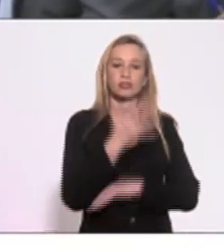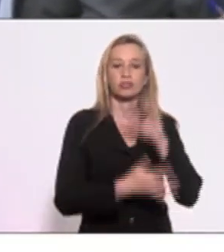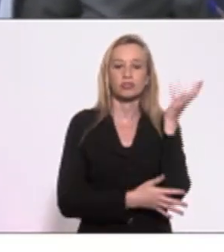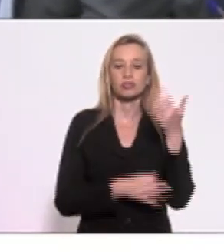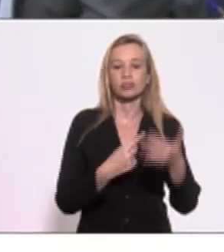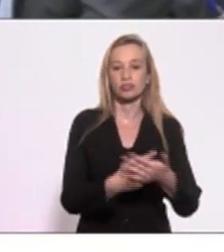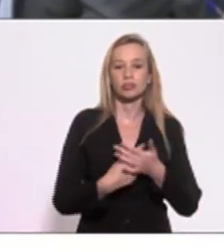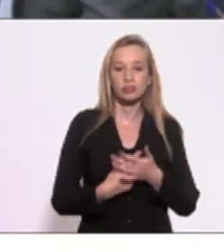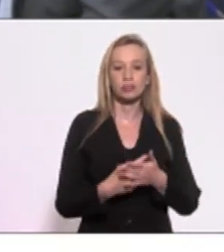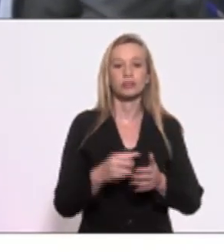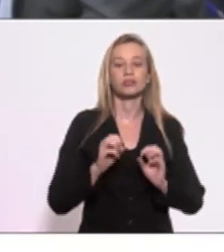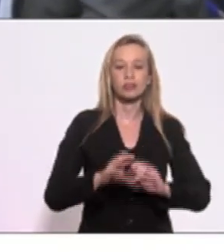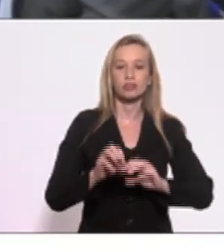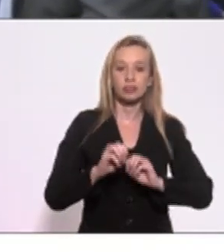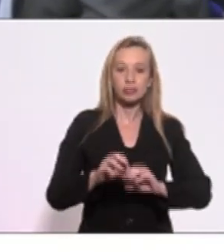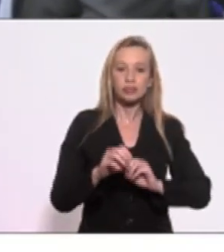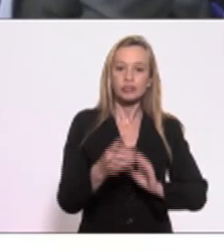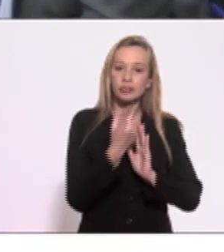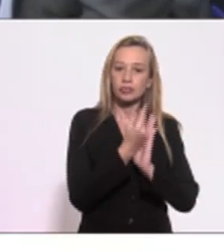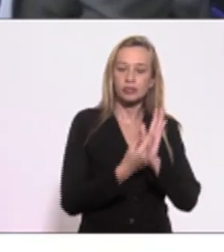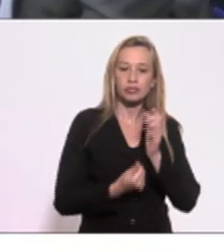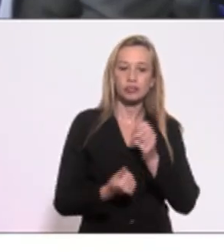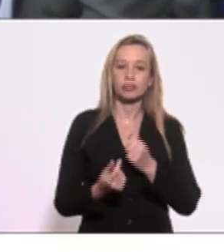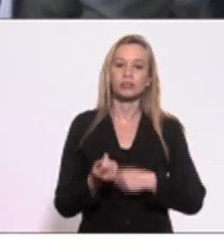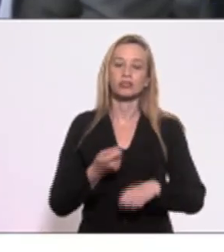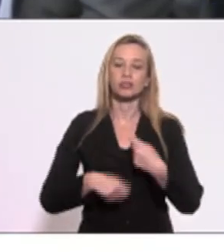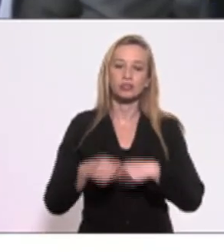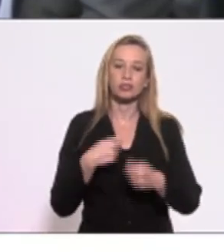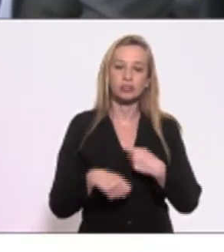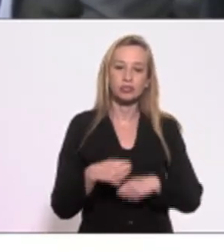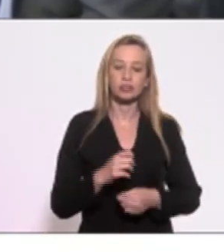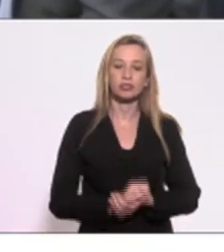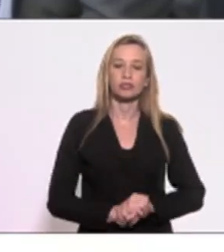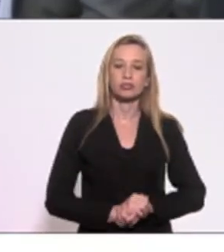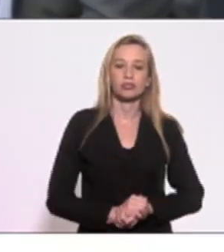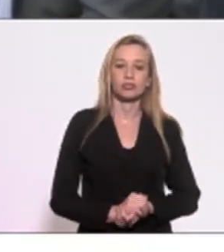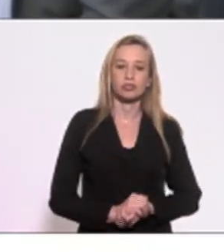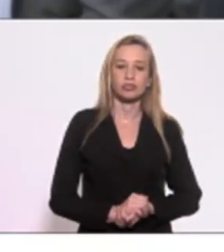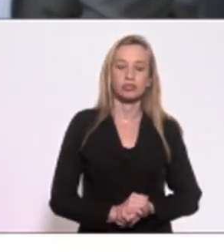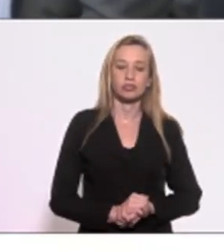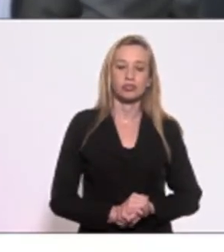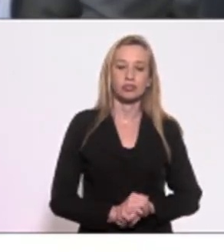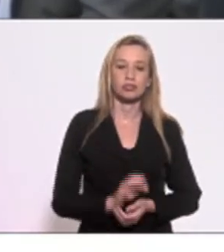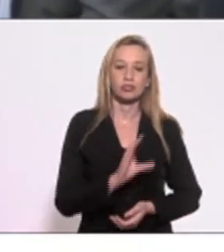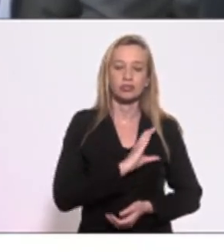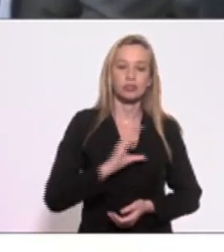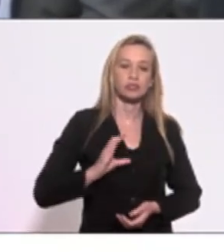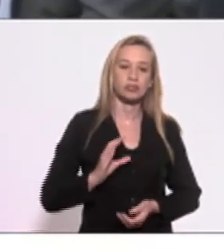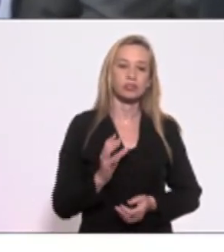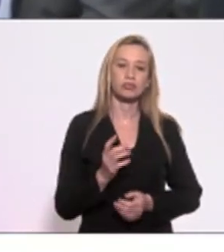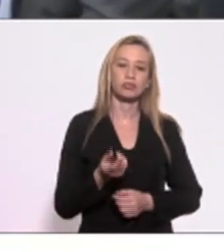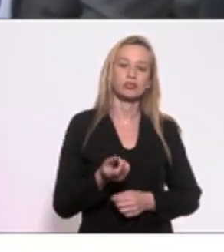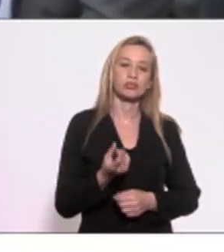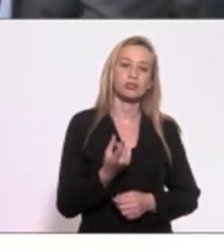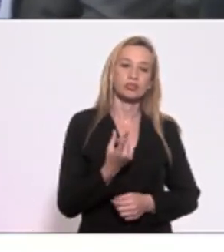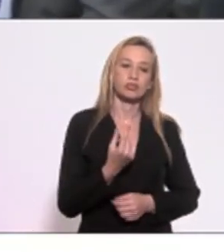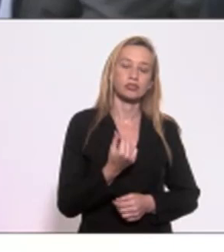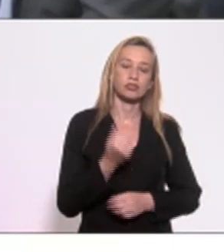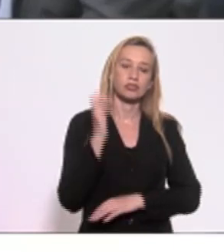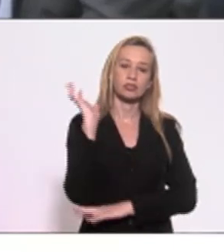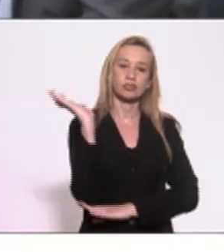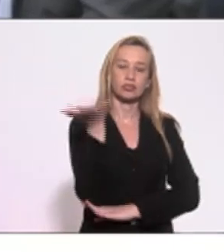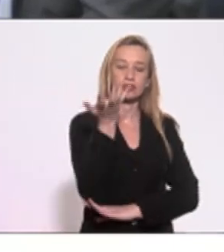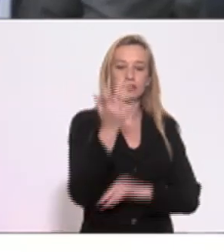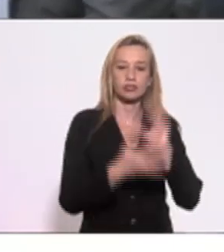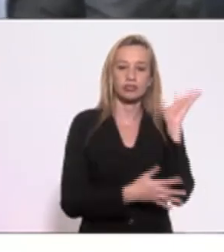Ambiente, Educação, de Orçamento, Finanças, Fiscalização Financeira e Controle. Para emitir parecer pela Comissão de Saneamento Ambiental, deputado Gustavo